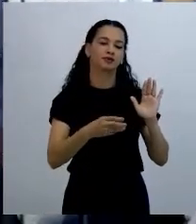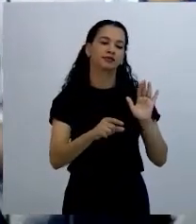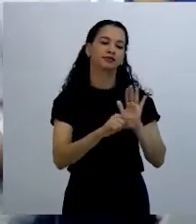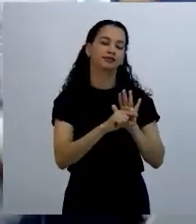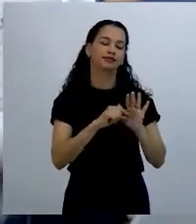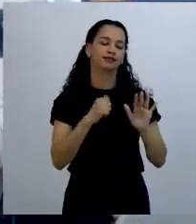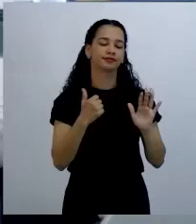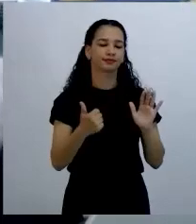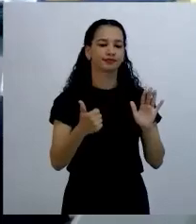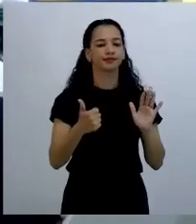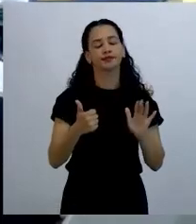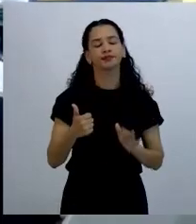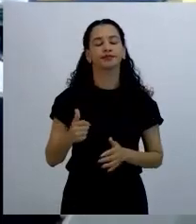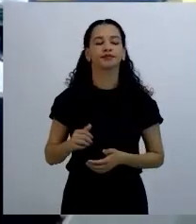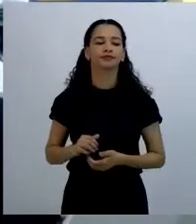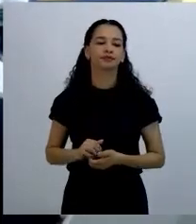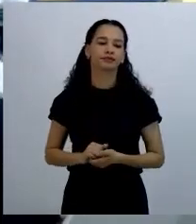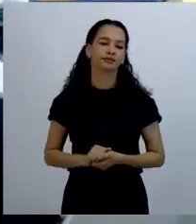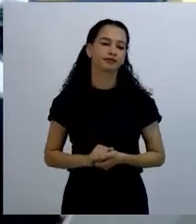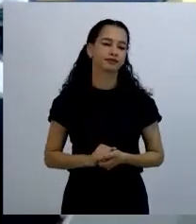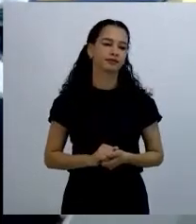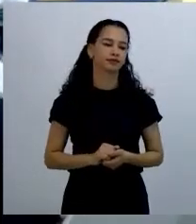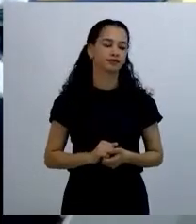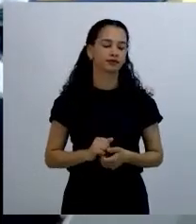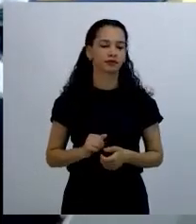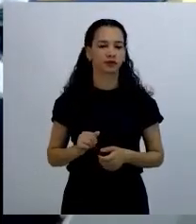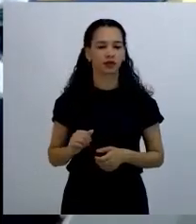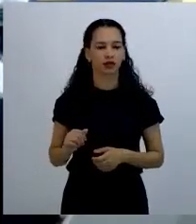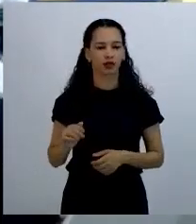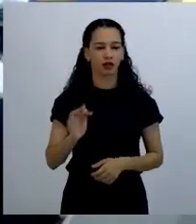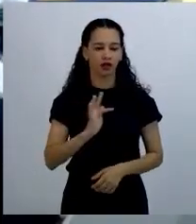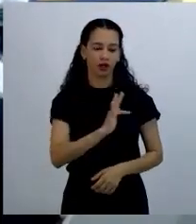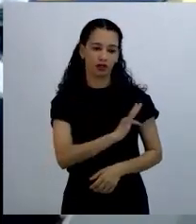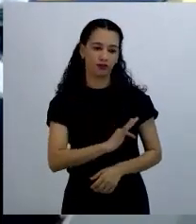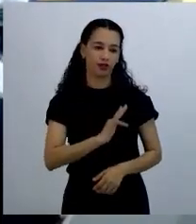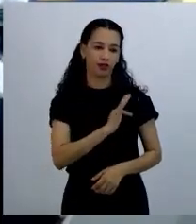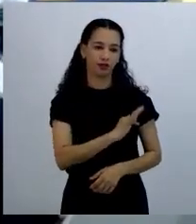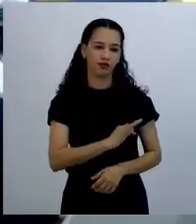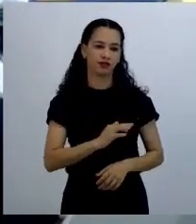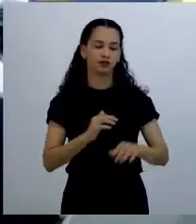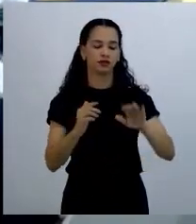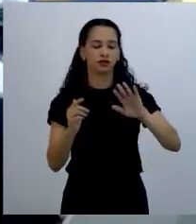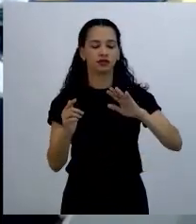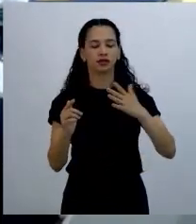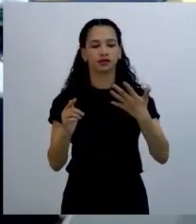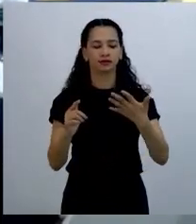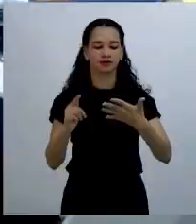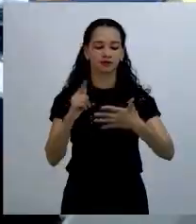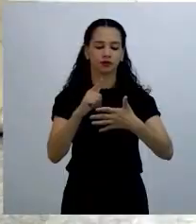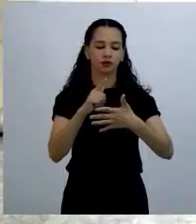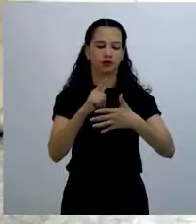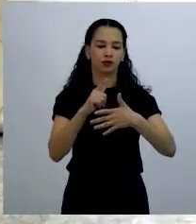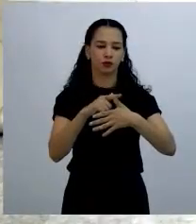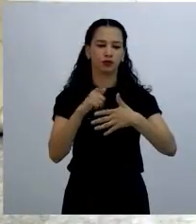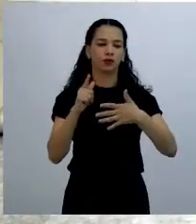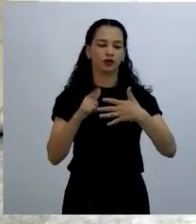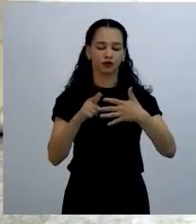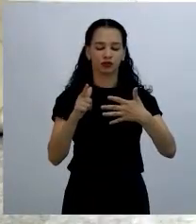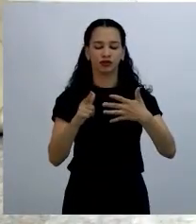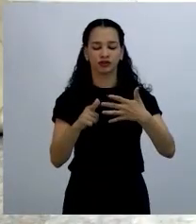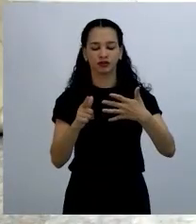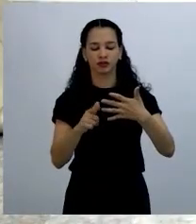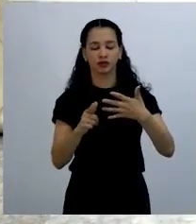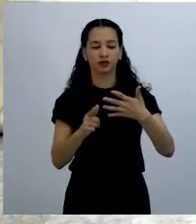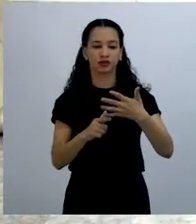e eu digo não é possível lei Eu leio a carta aos Filipenses e vejo tantas outras referências aí descobri alguém que disse não não são